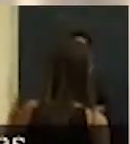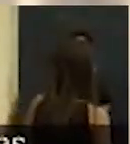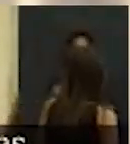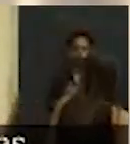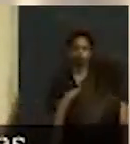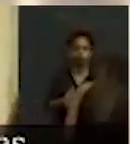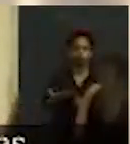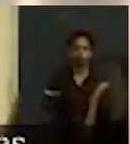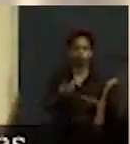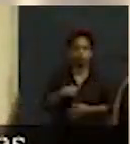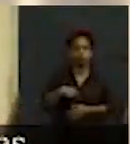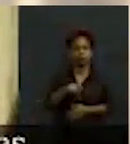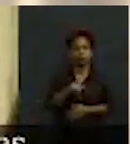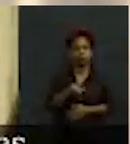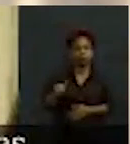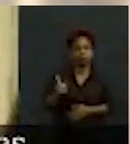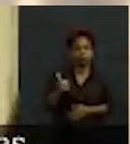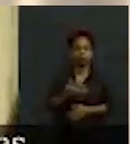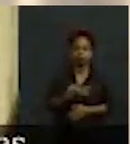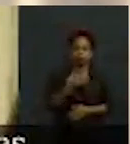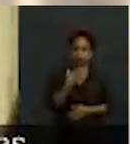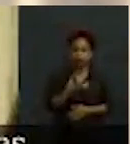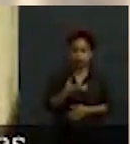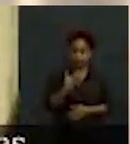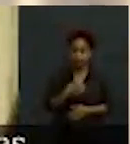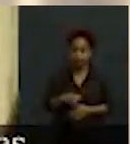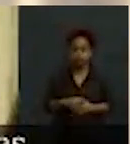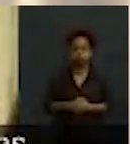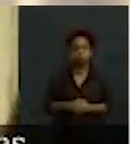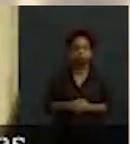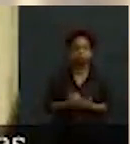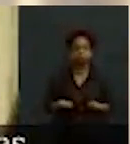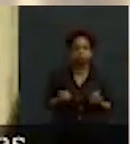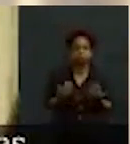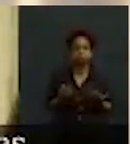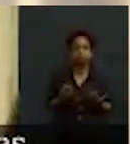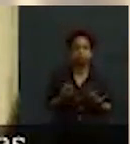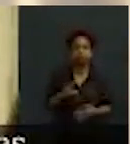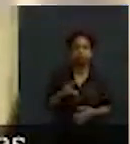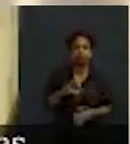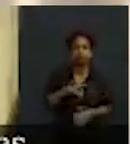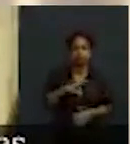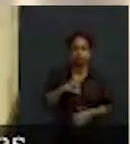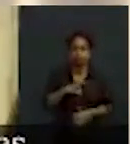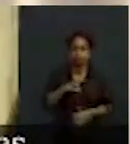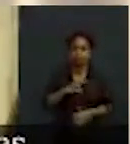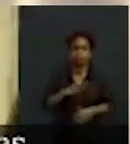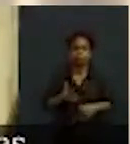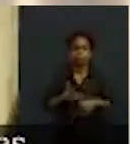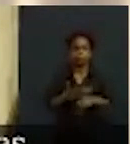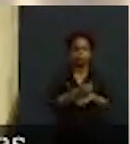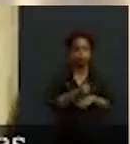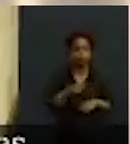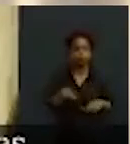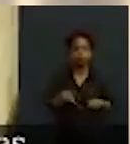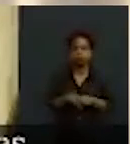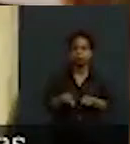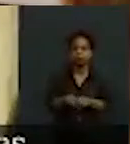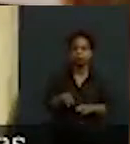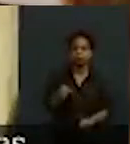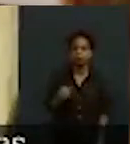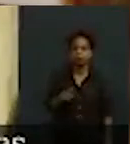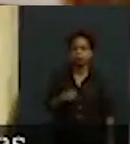ocorrido no último dia 14 de dezembro. A entrega do Colar do Mérito e da Medalha Aníbal Frederico de